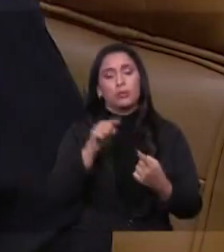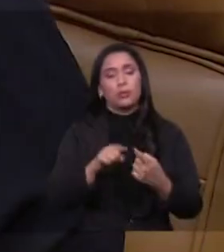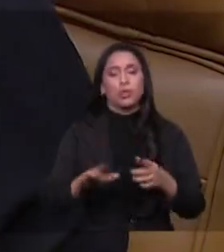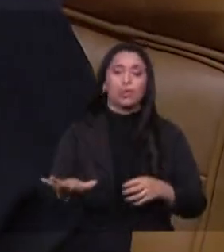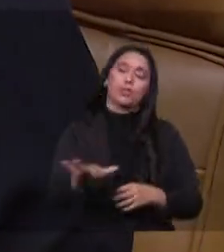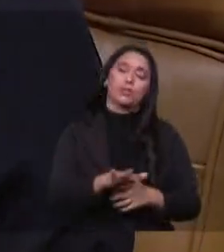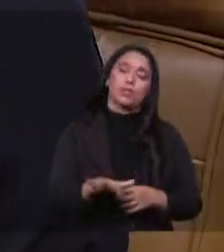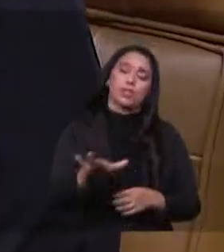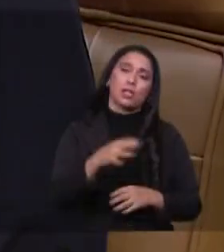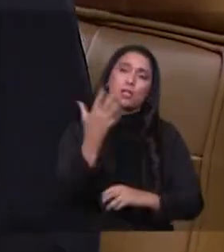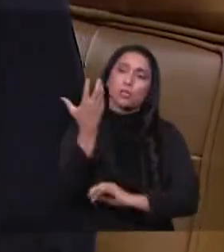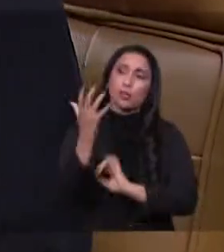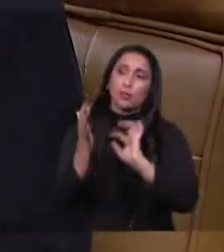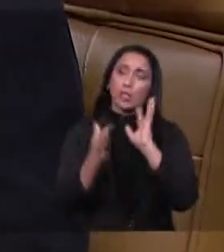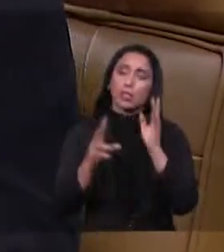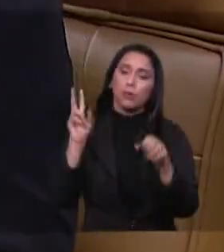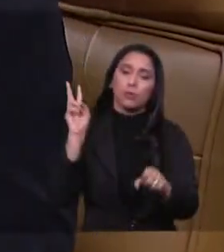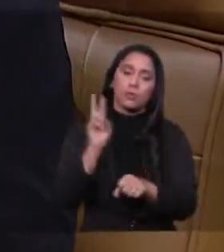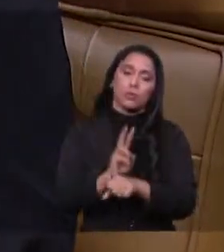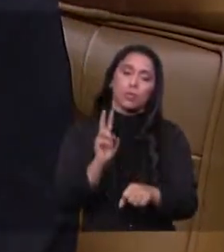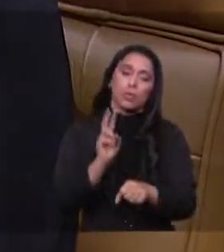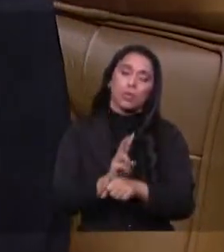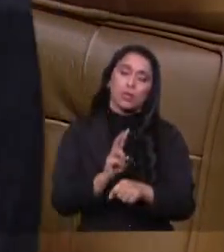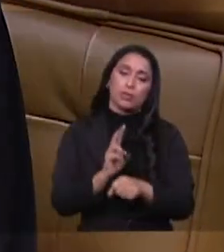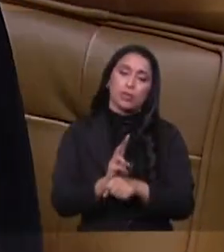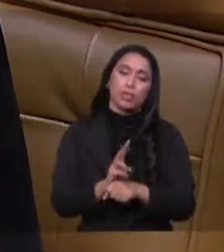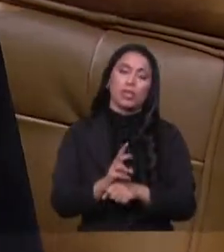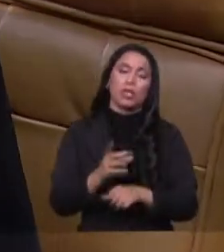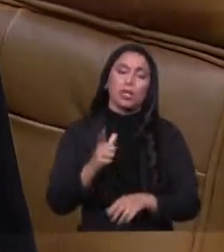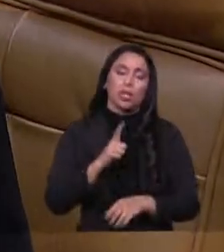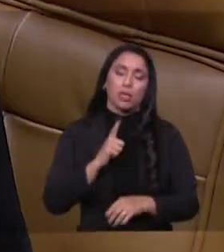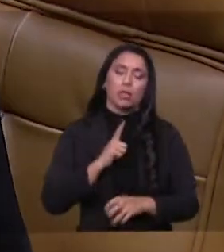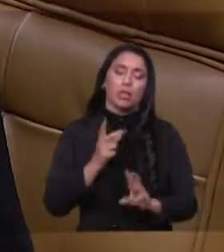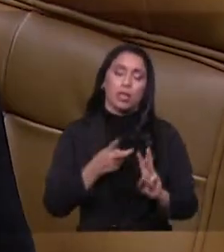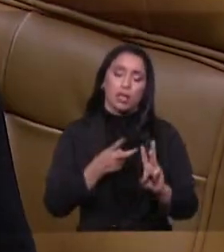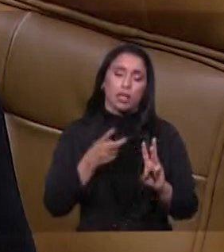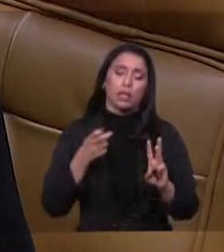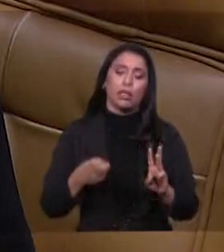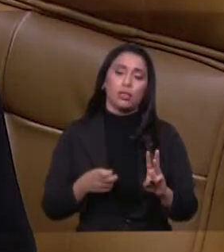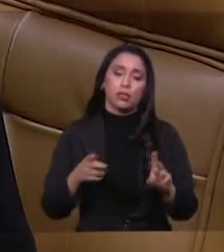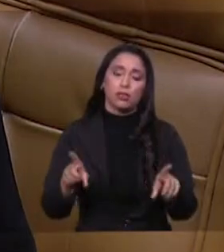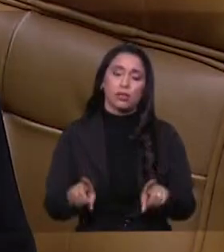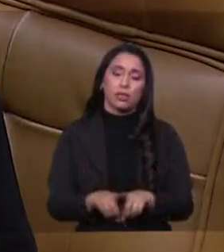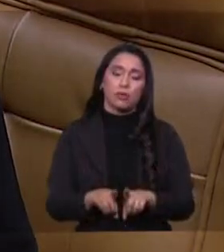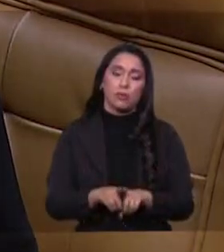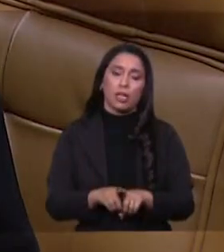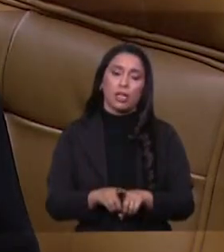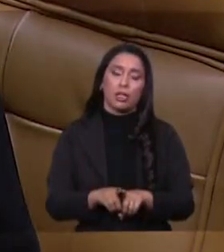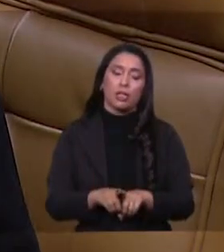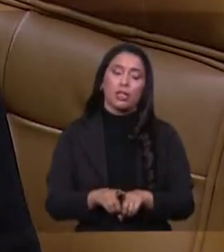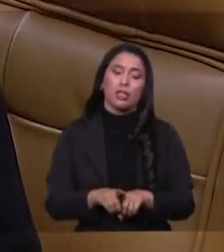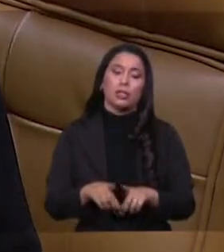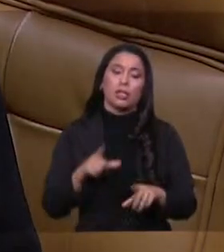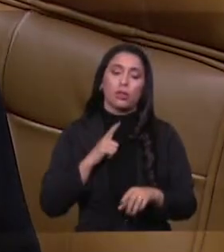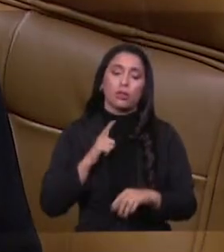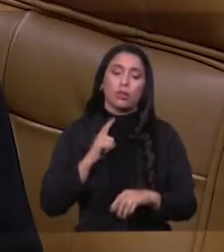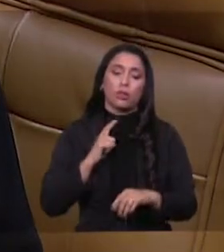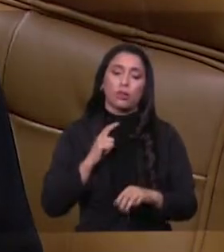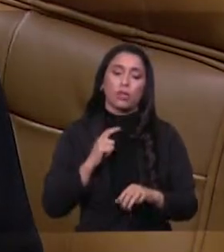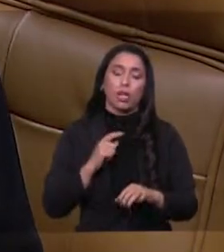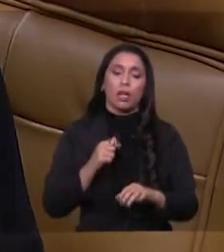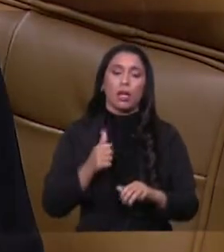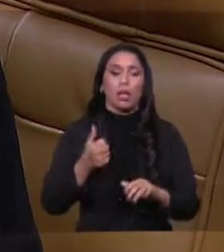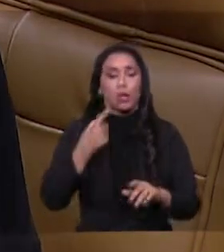áreas ambientalmente protegidas e a presença de indígenas, sendo plenamente possível a compatibilização